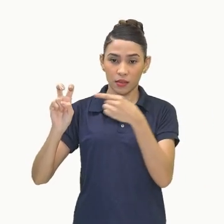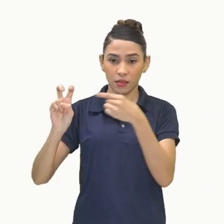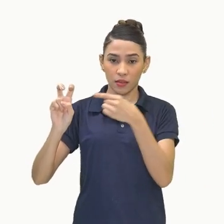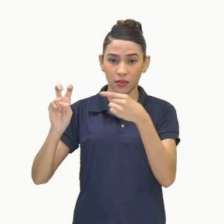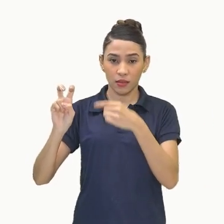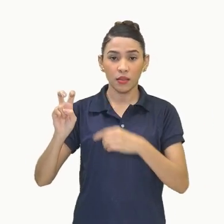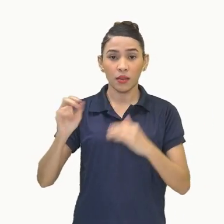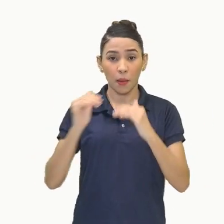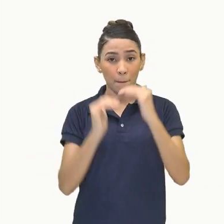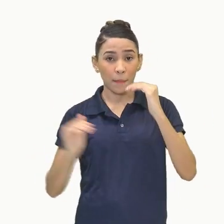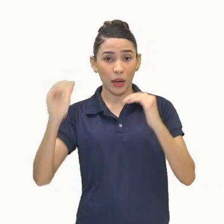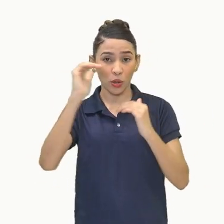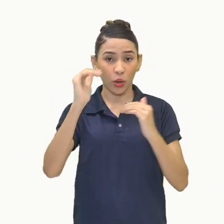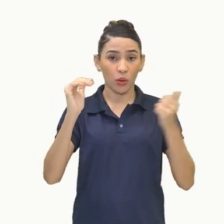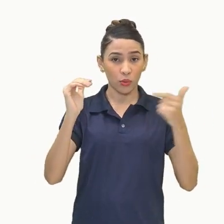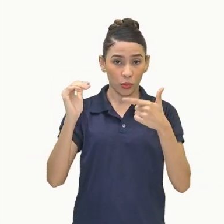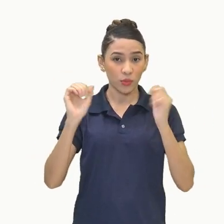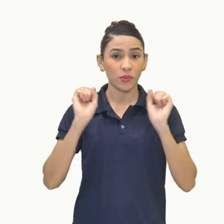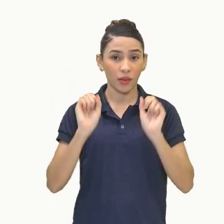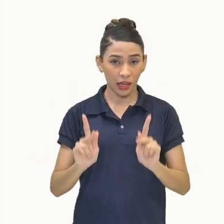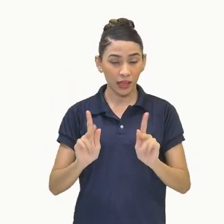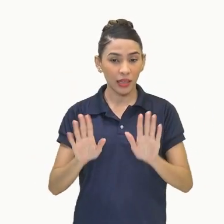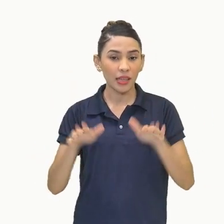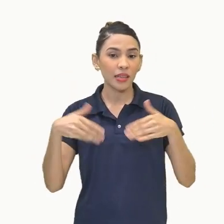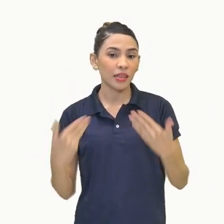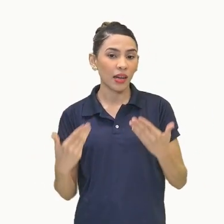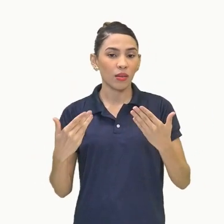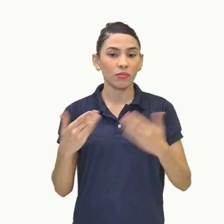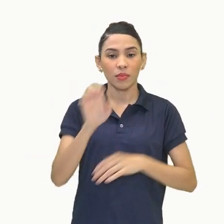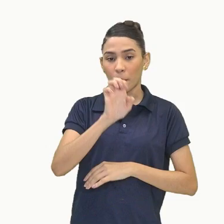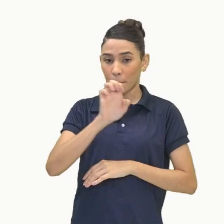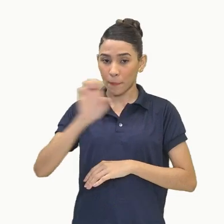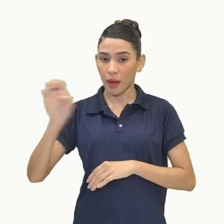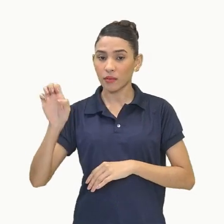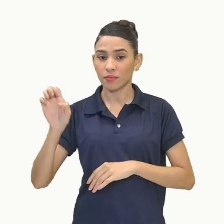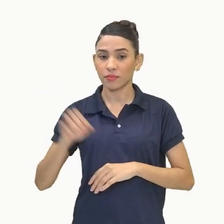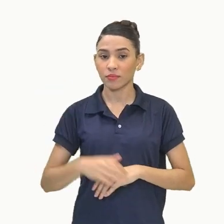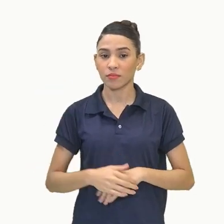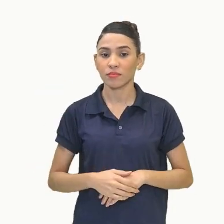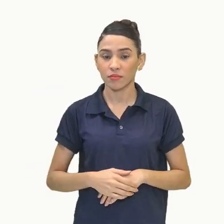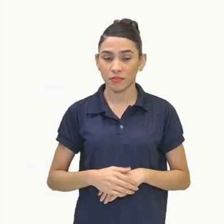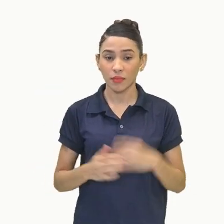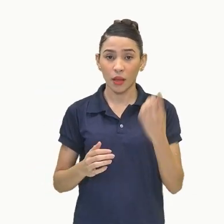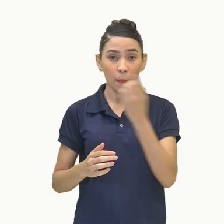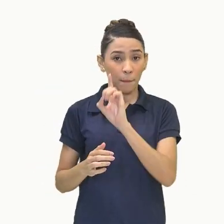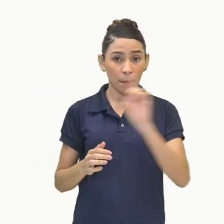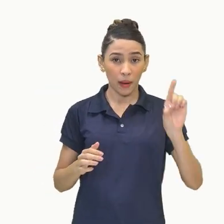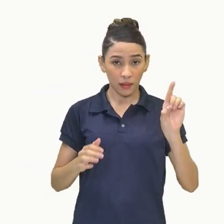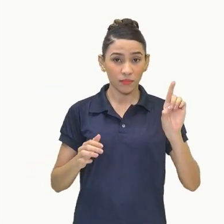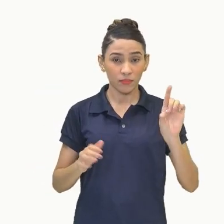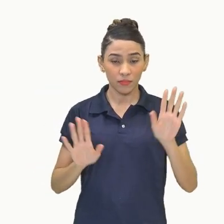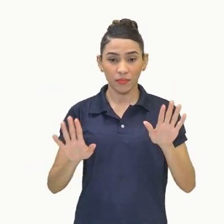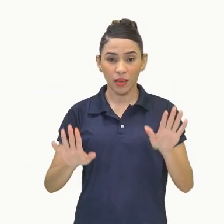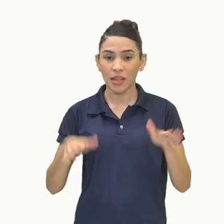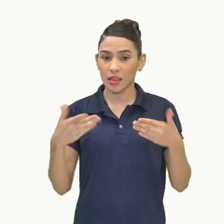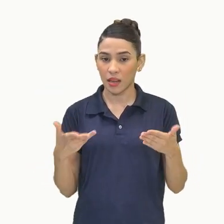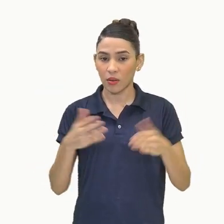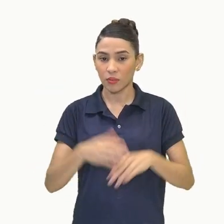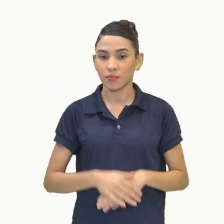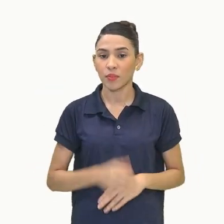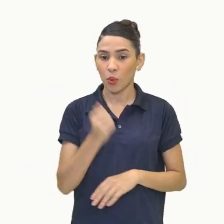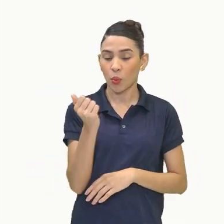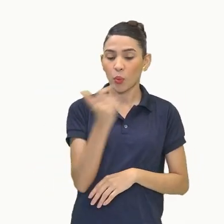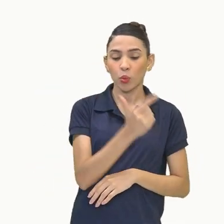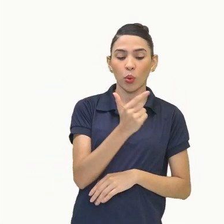ele é maior do que o 12, certo? Então, ele está mais à esquerda do que o 12, mais à direita do que o 12. Então, como o 12